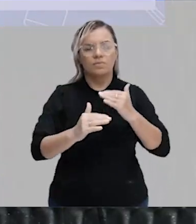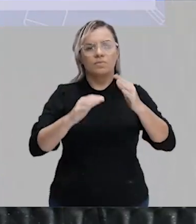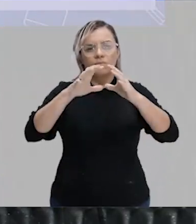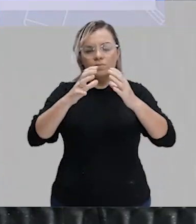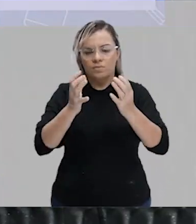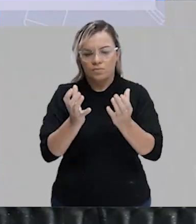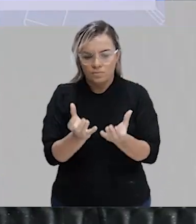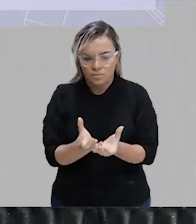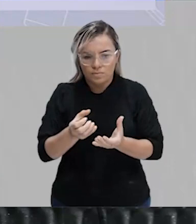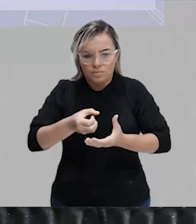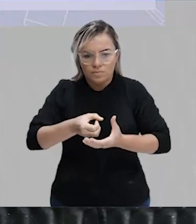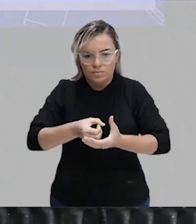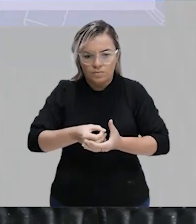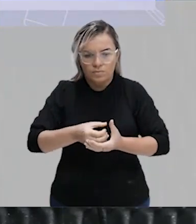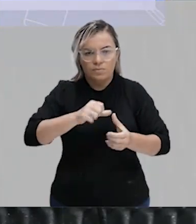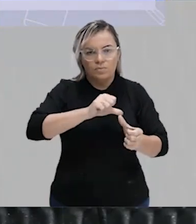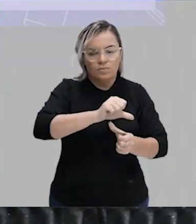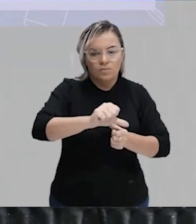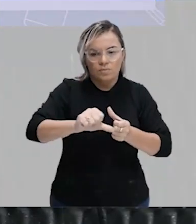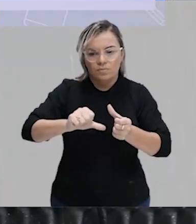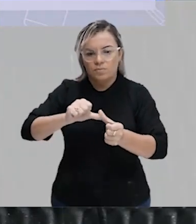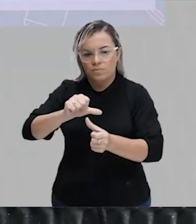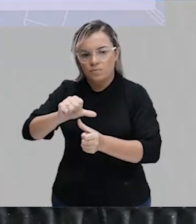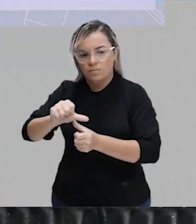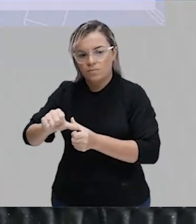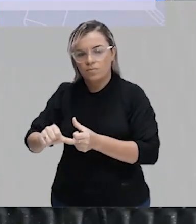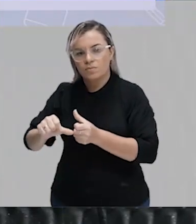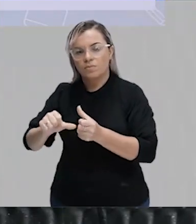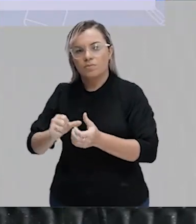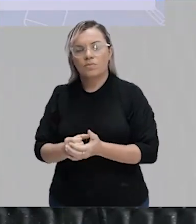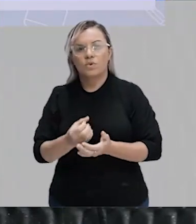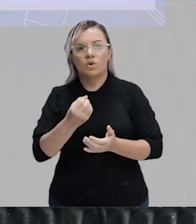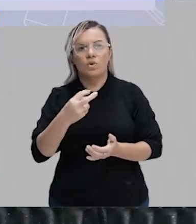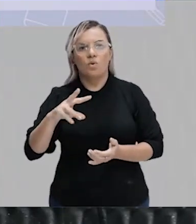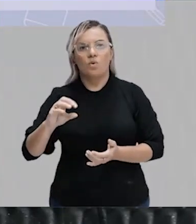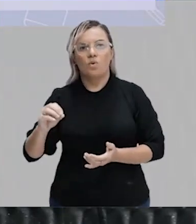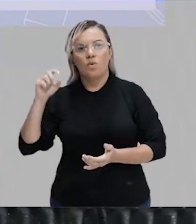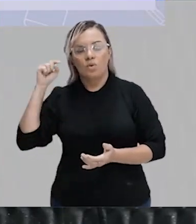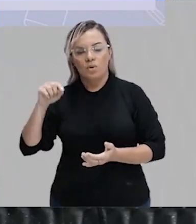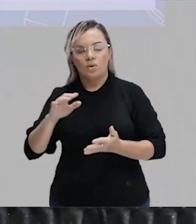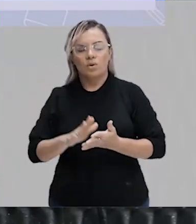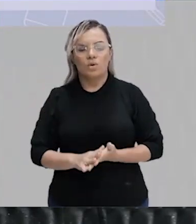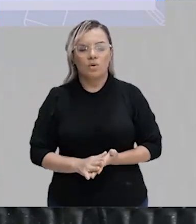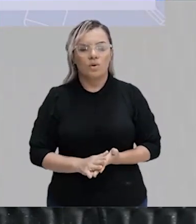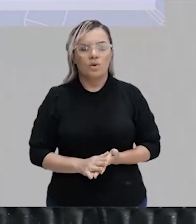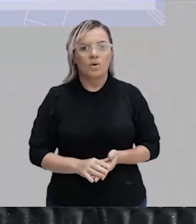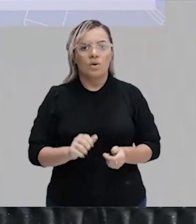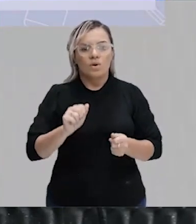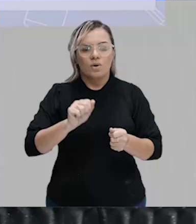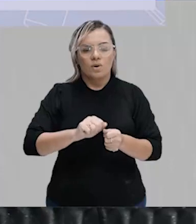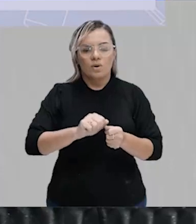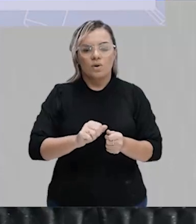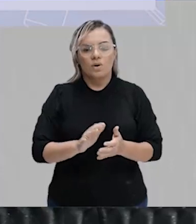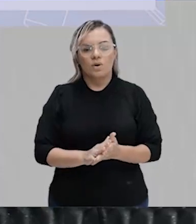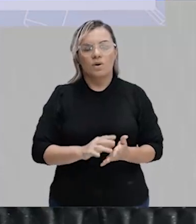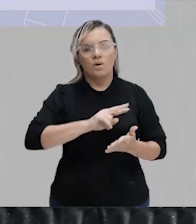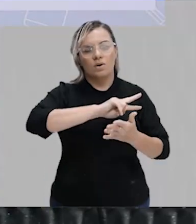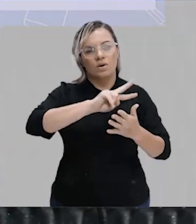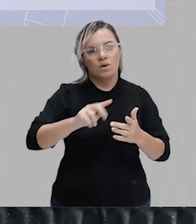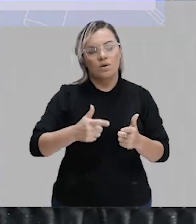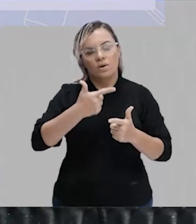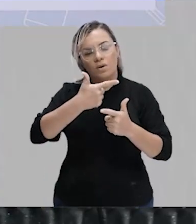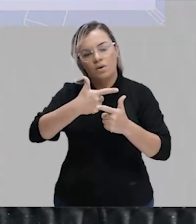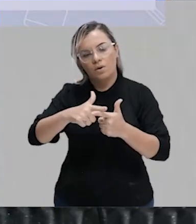são essas transformações, né, que o zigoto vai sofrendo. E ele citou aqui as diversas divisões,